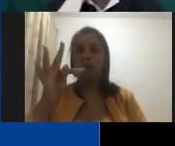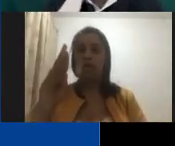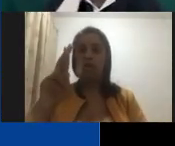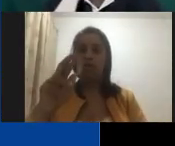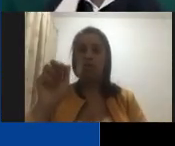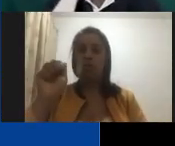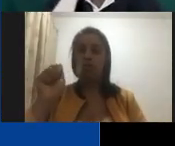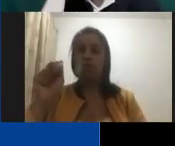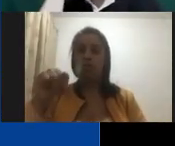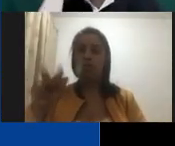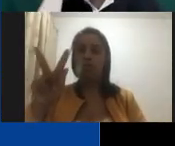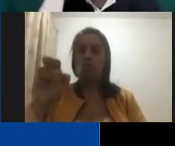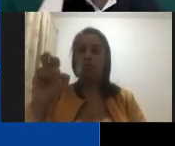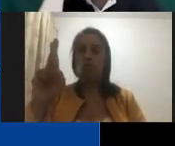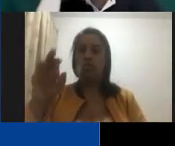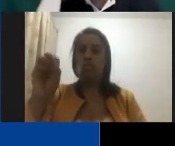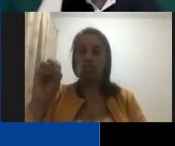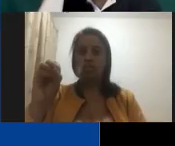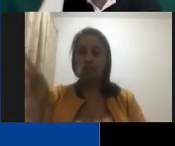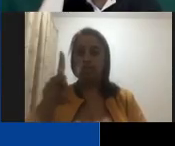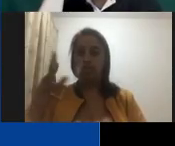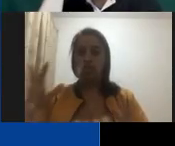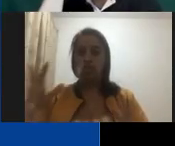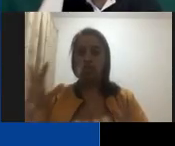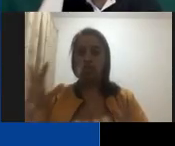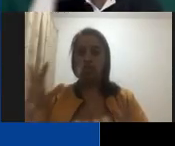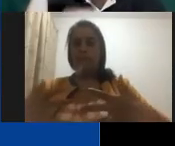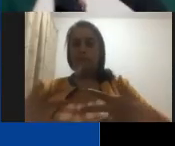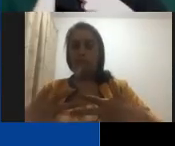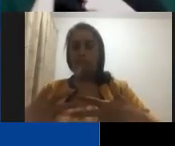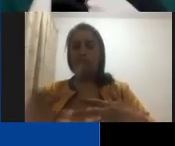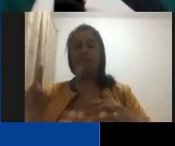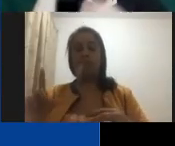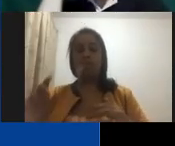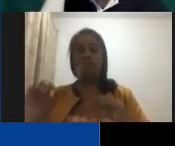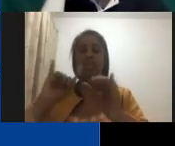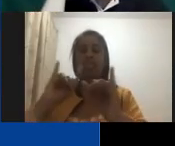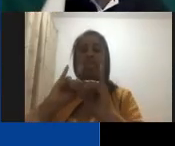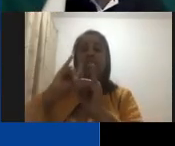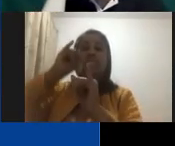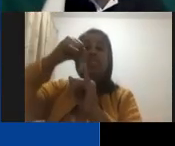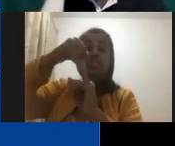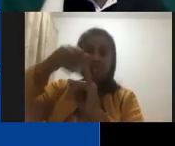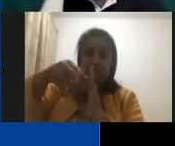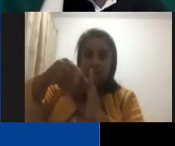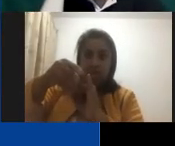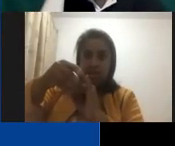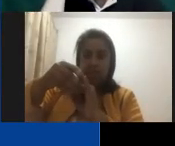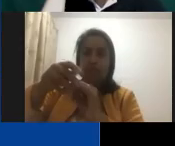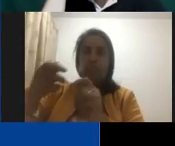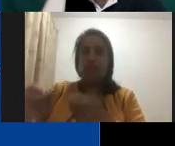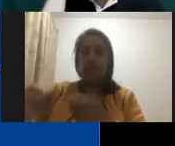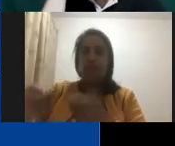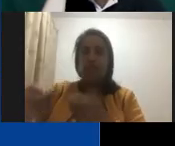ele insere na fáscia tóraco-lombar, então isso gera também estabilidade para as vértebras da pessoa.